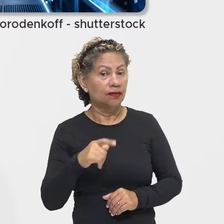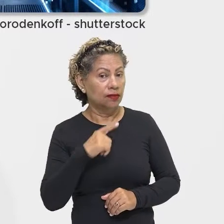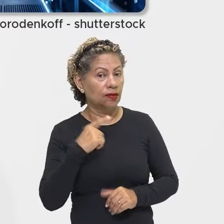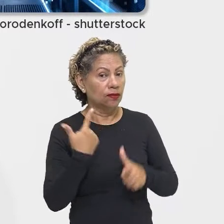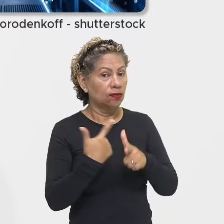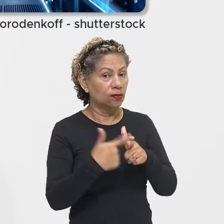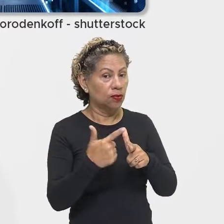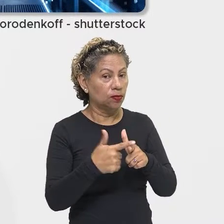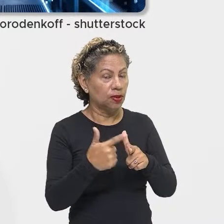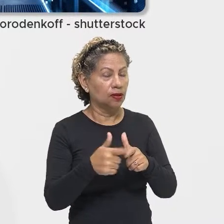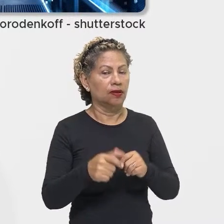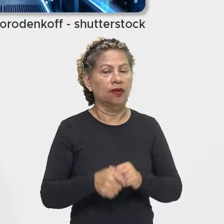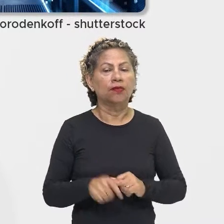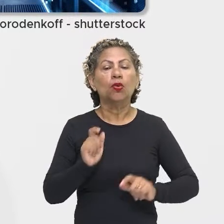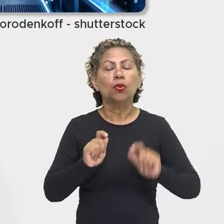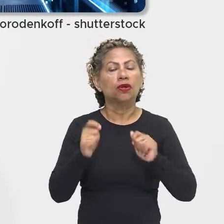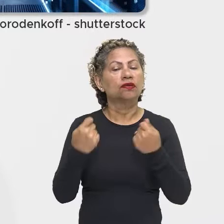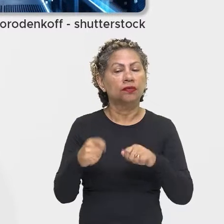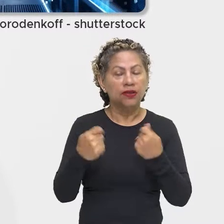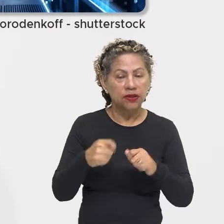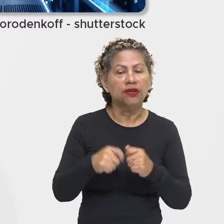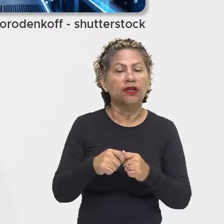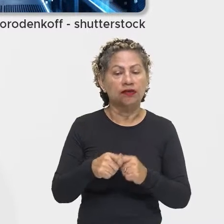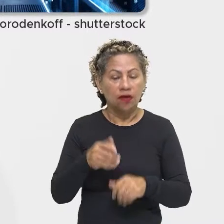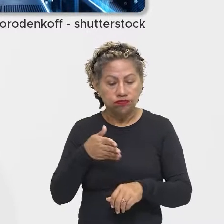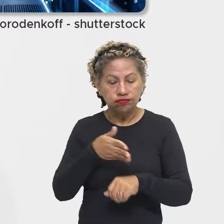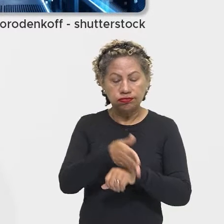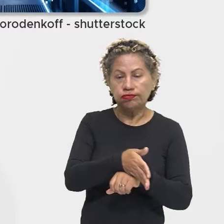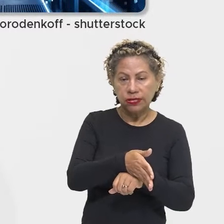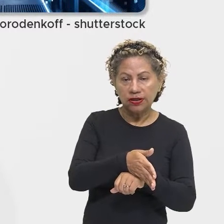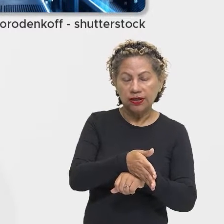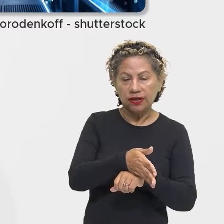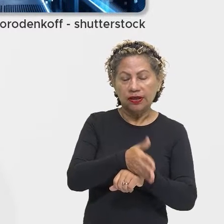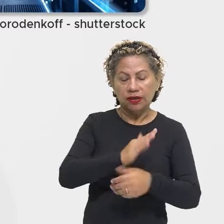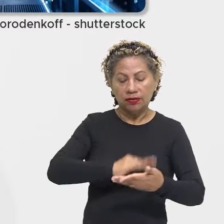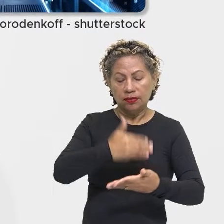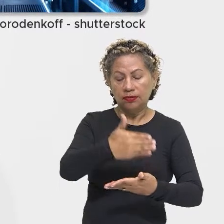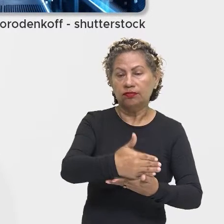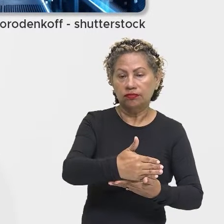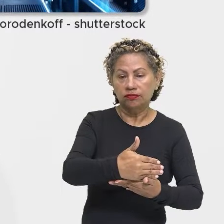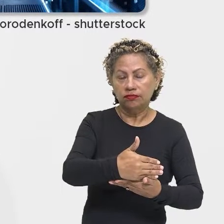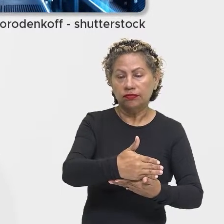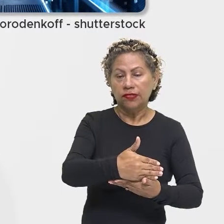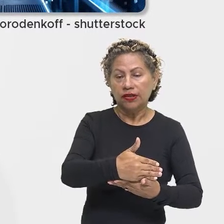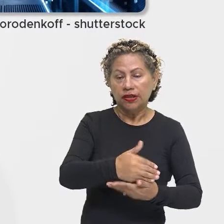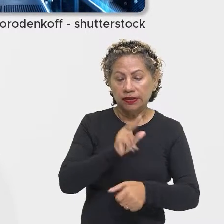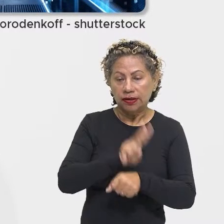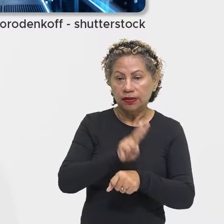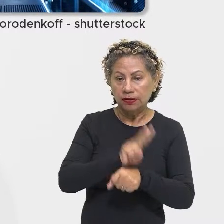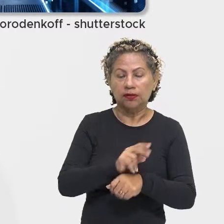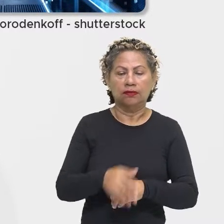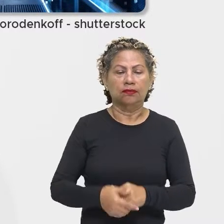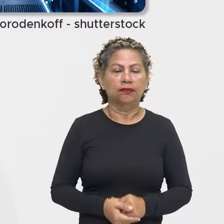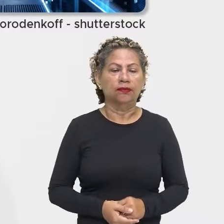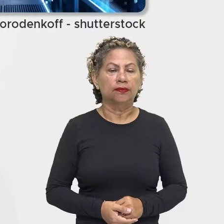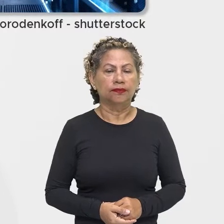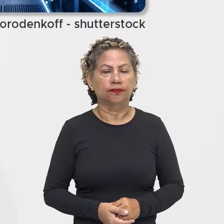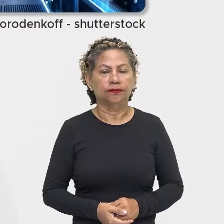disponíveis para permitir a manutenção no sistema. O modo de segurança é o